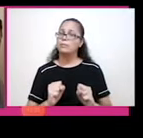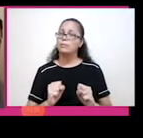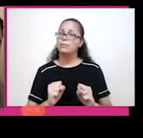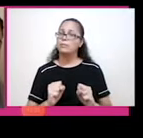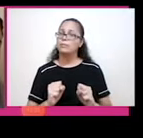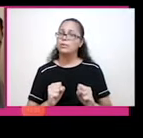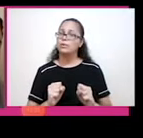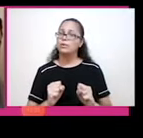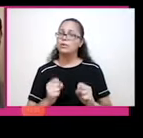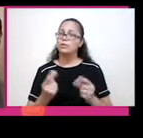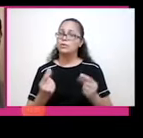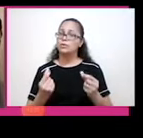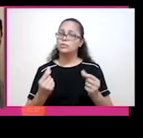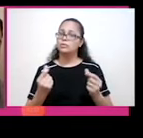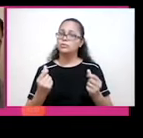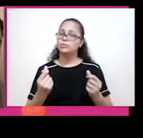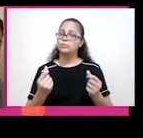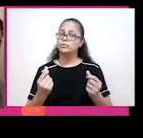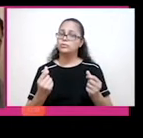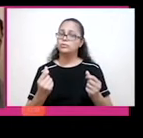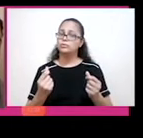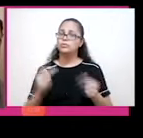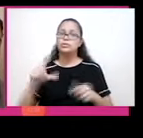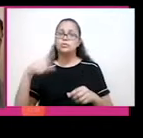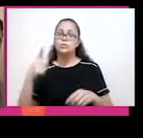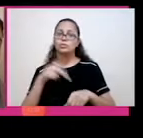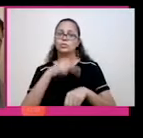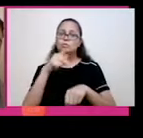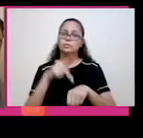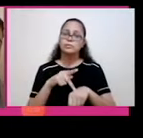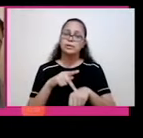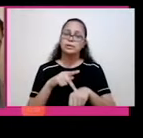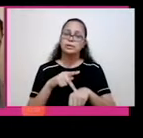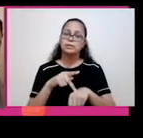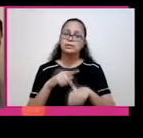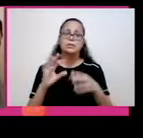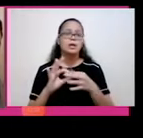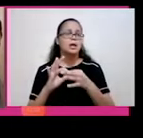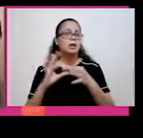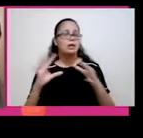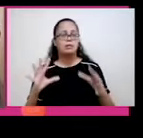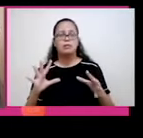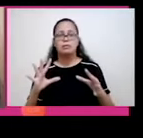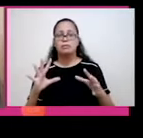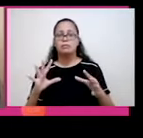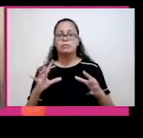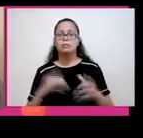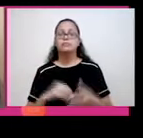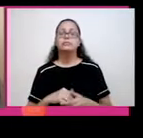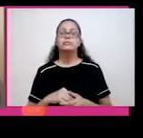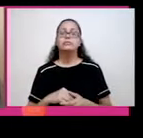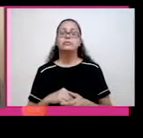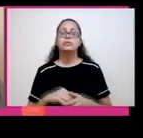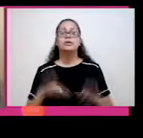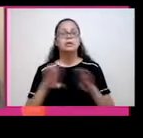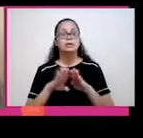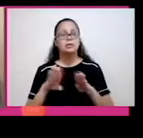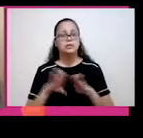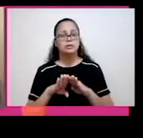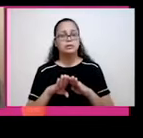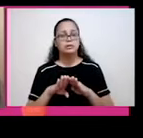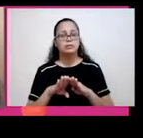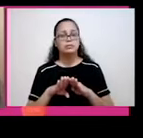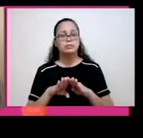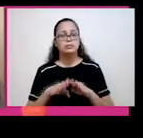o investimento estrangeiro, então a economia de mercado, né, a livre iniciativa, a propriedade privada se desenvolve, inclusive com a participação aí